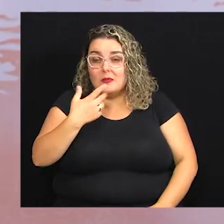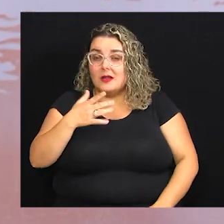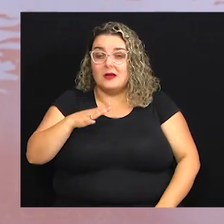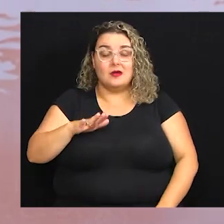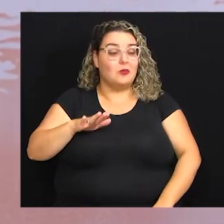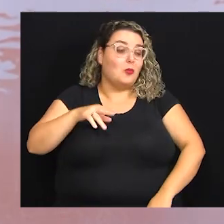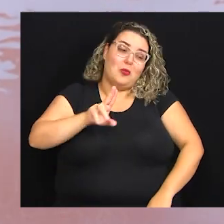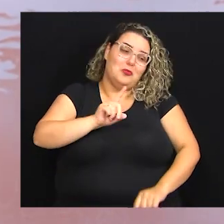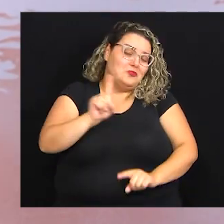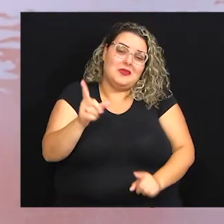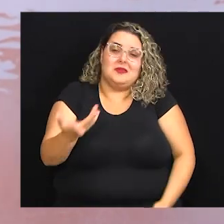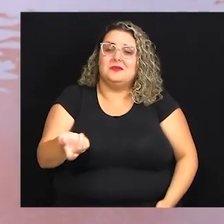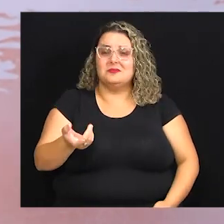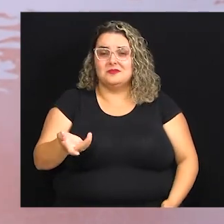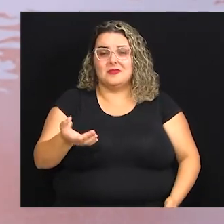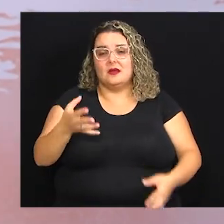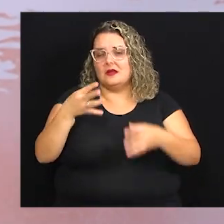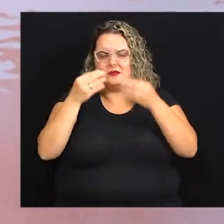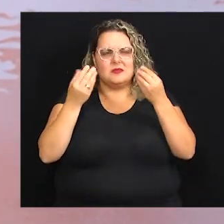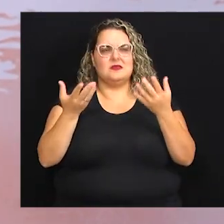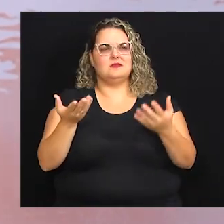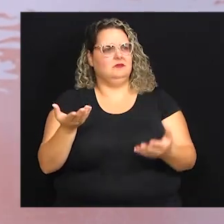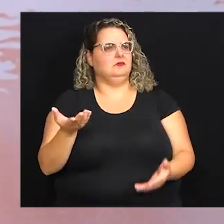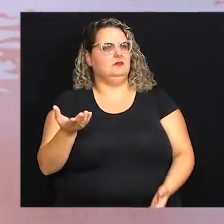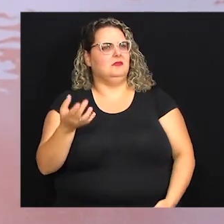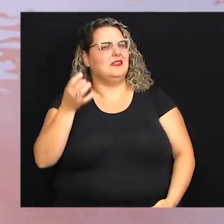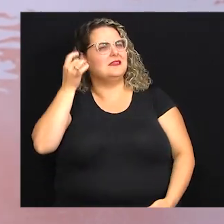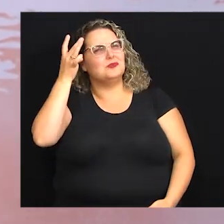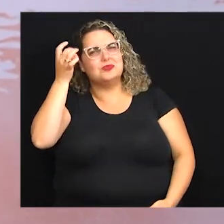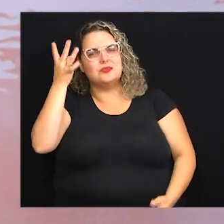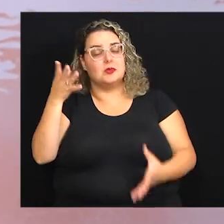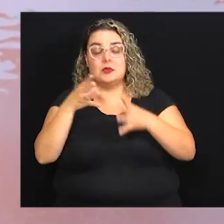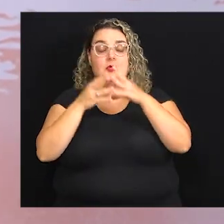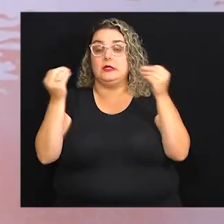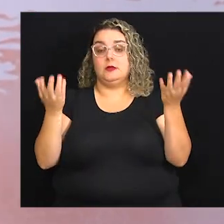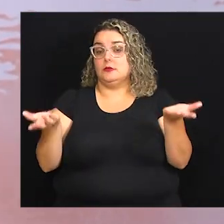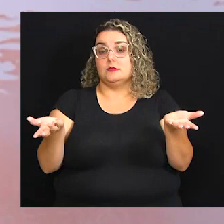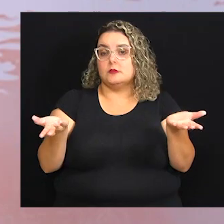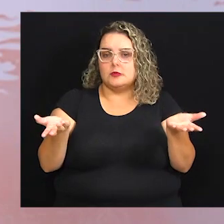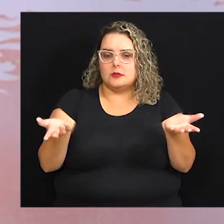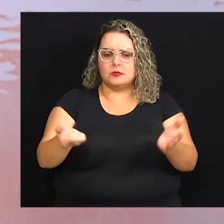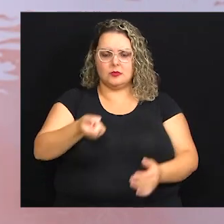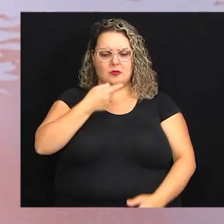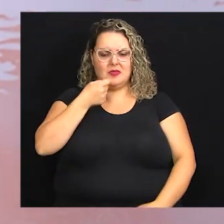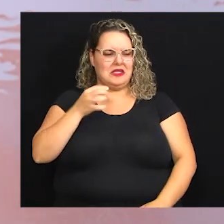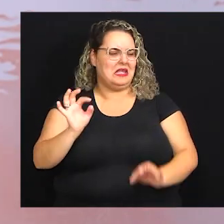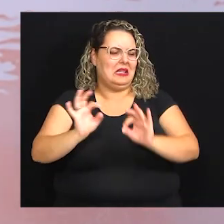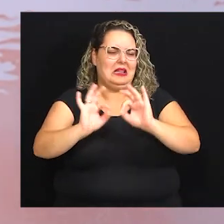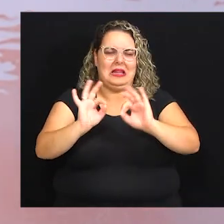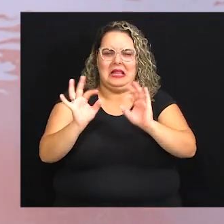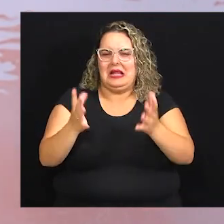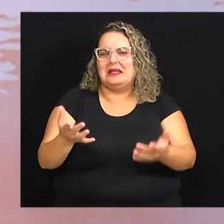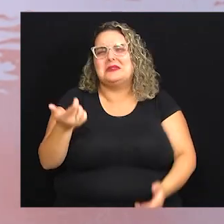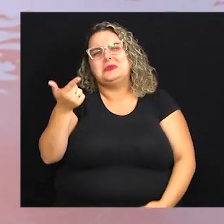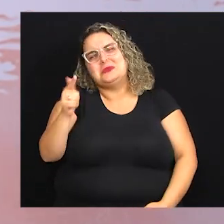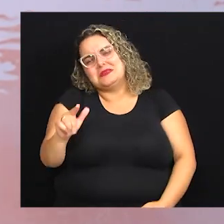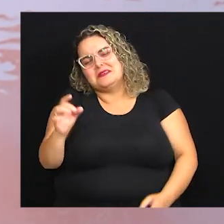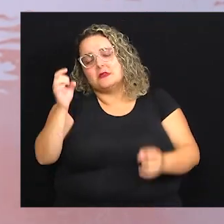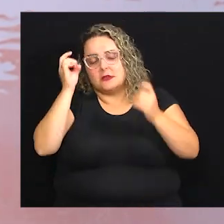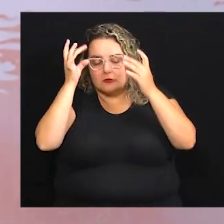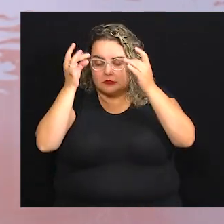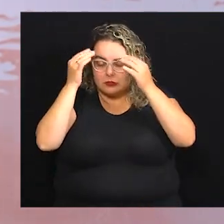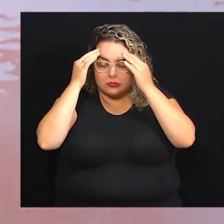remédio ou não toma remédio e passa e fala, ué, mas estava doendo tanto, sumiu a dor de cabeça, tomei remédio e não passou,